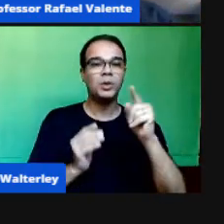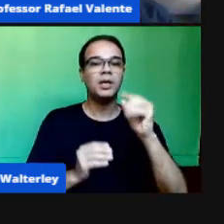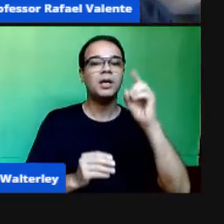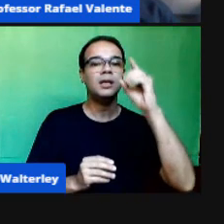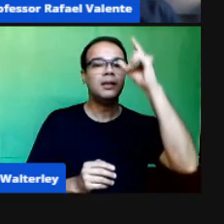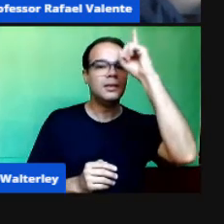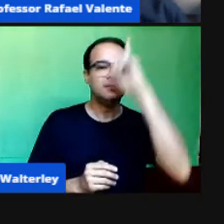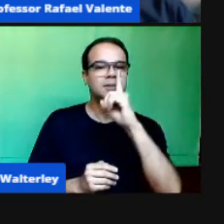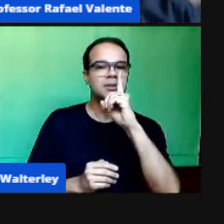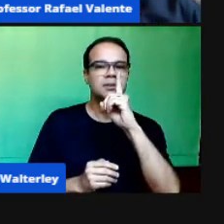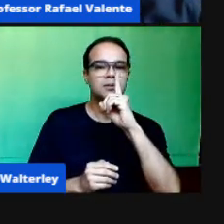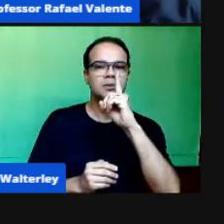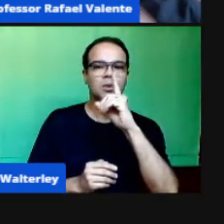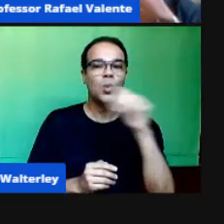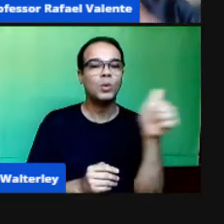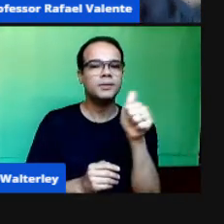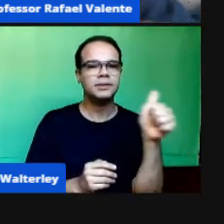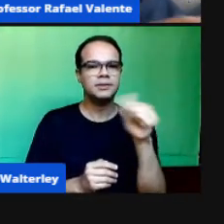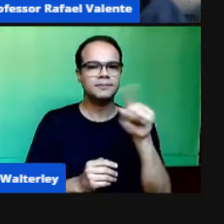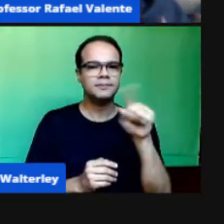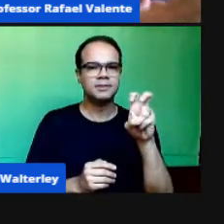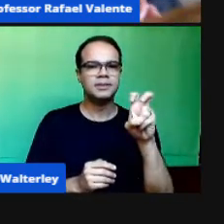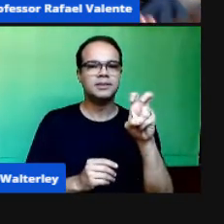são brasileiros, tá?